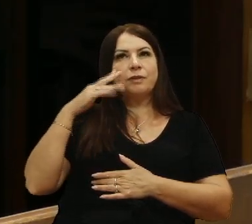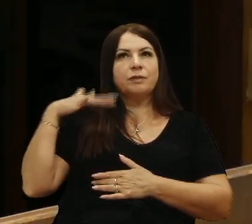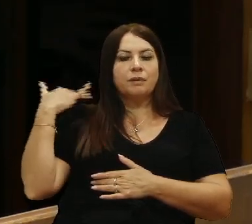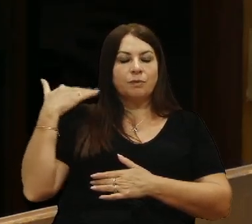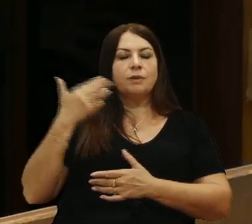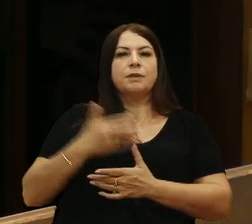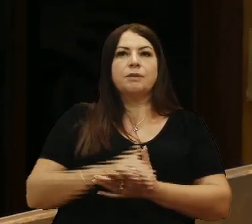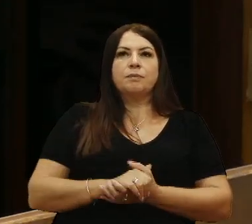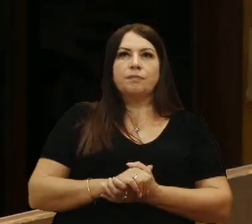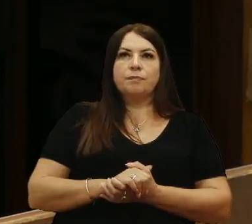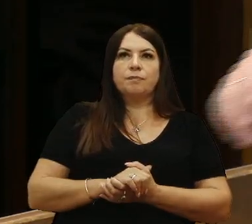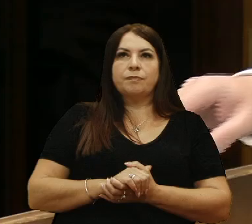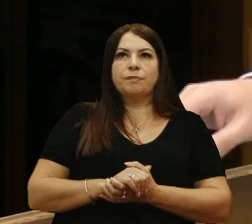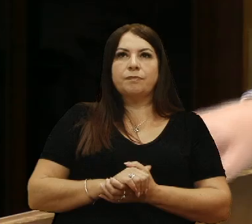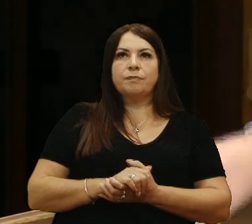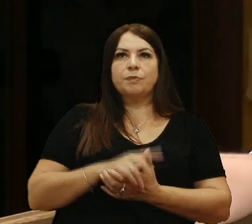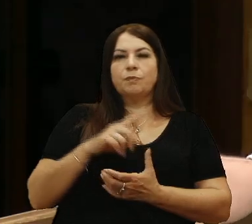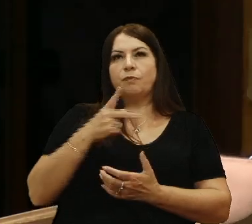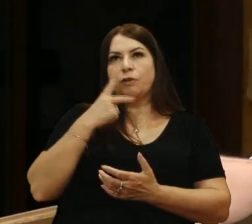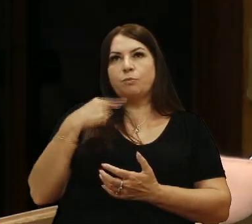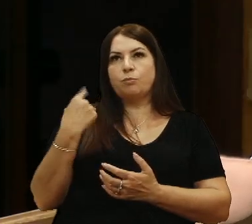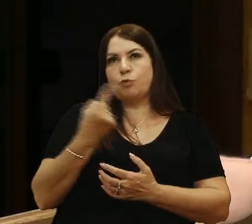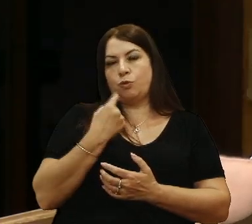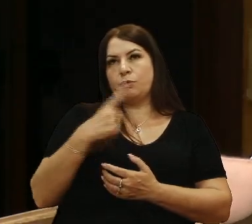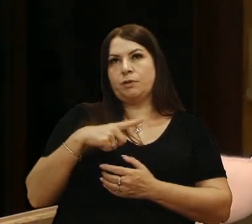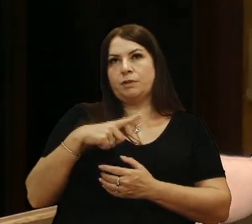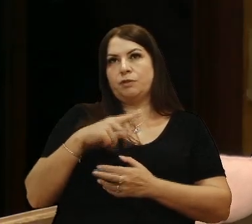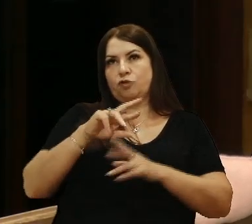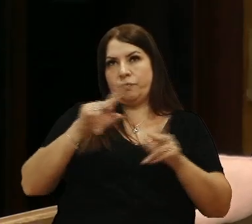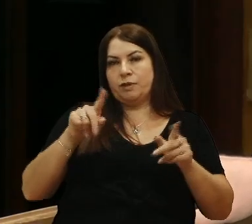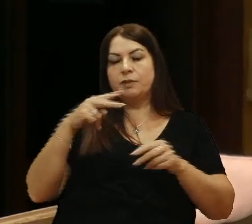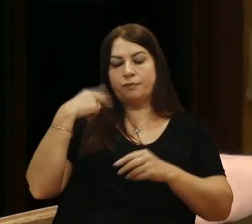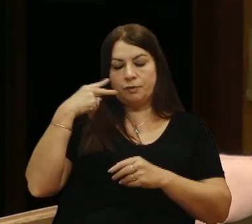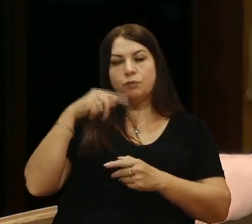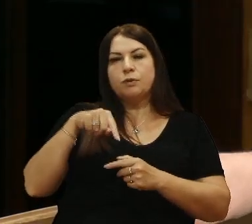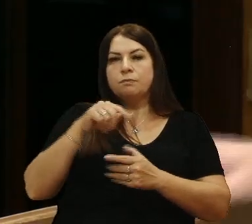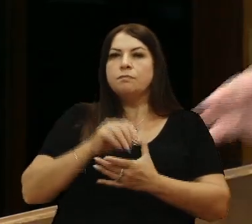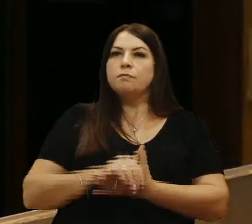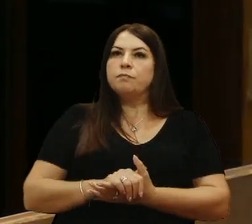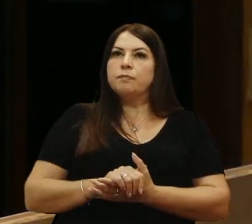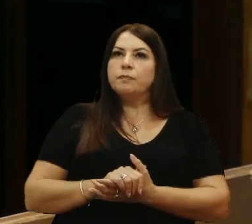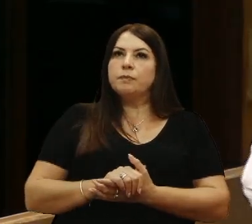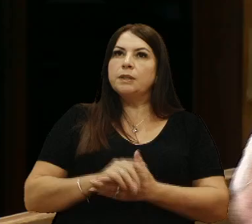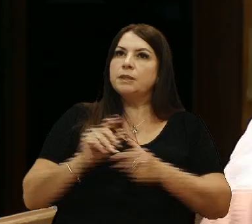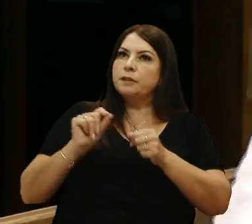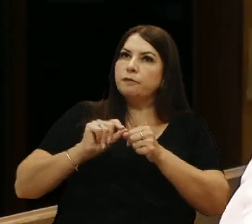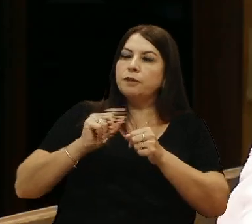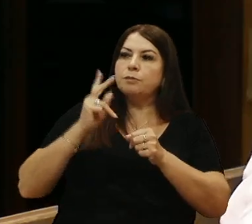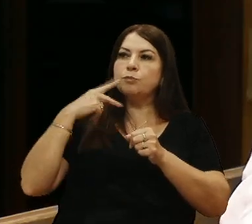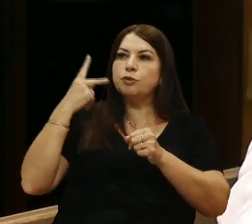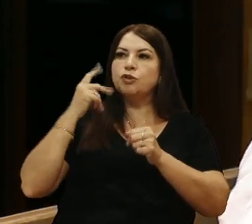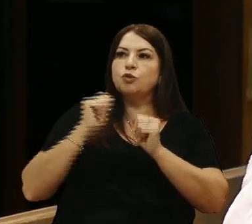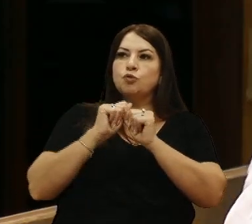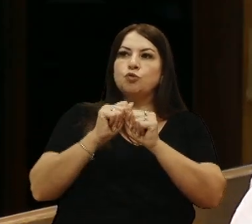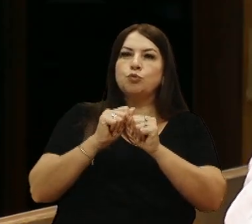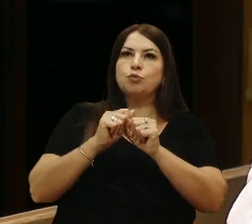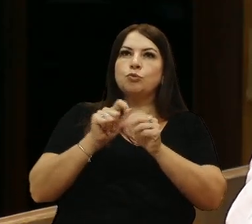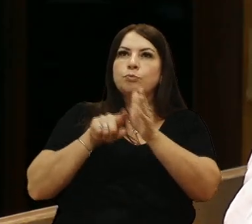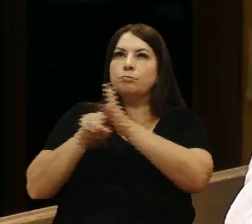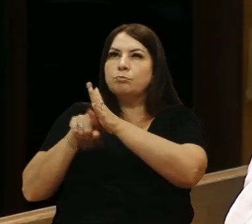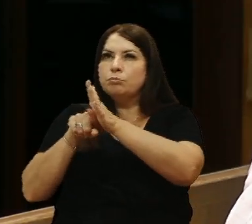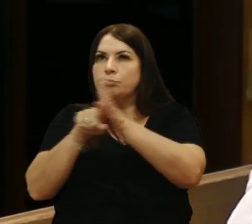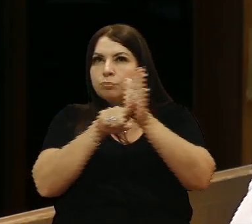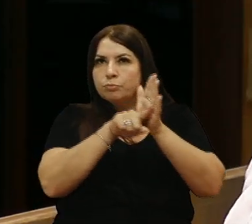Andressa, falo por nós, mas tenho certeza que é a concepção de diversos vereadores aqui, é que se faz política através de consulta popular,